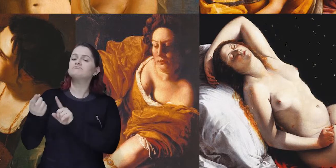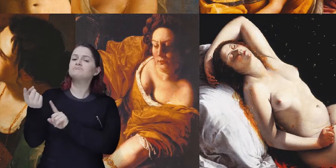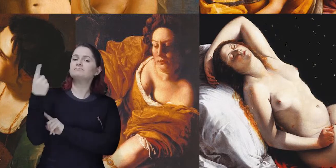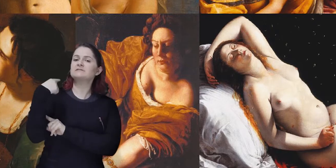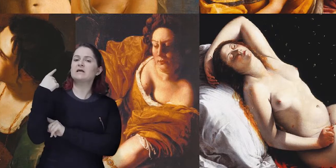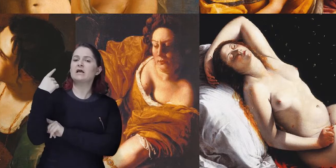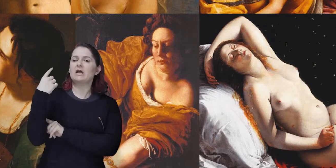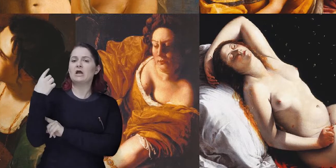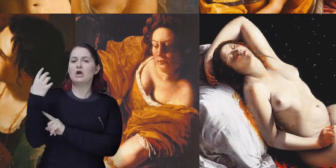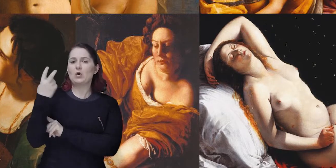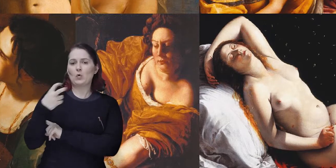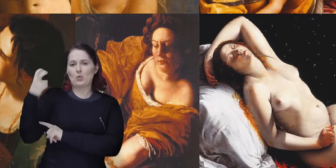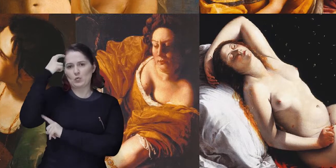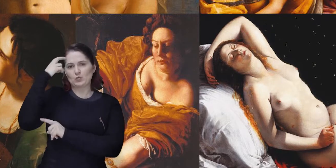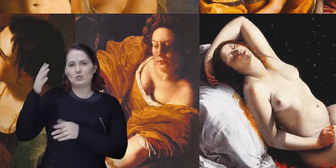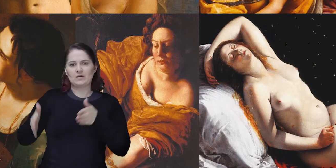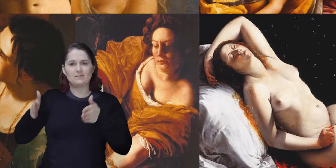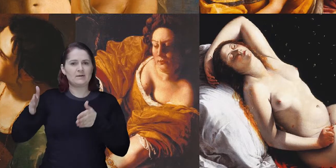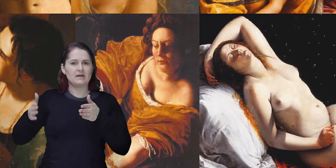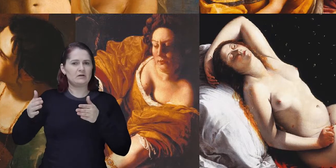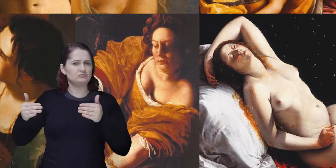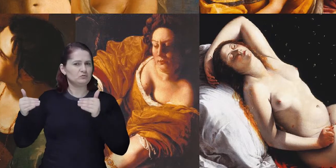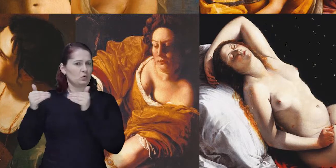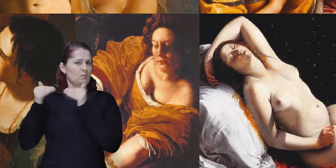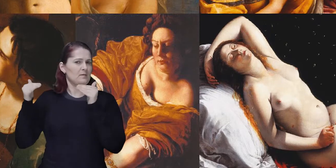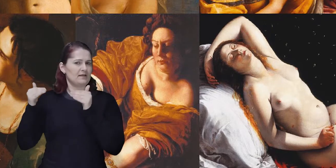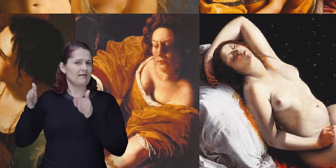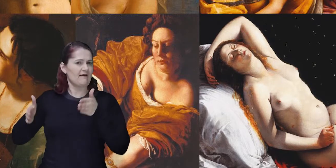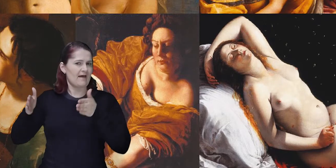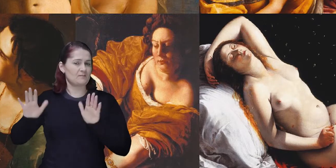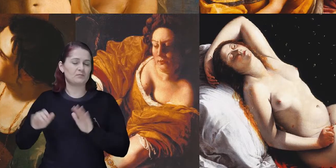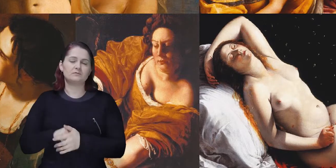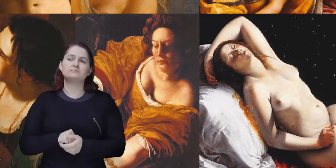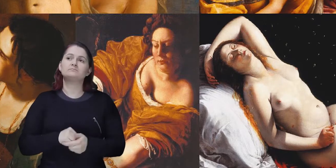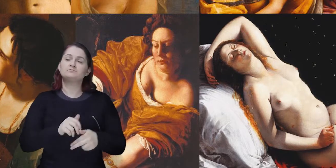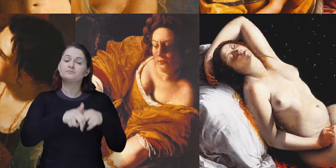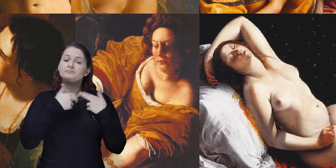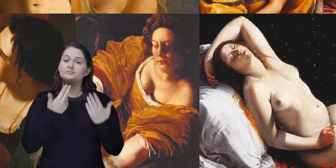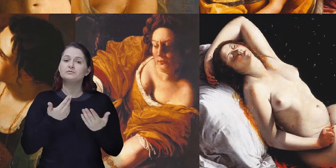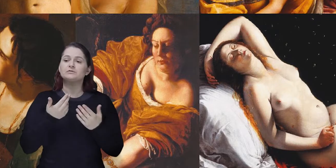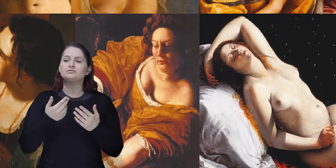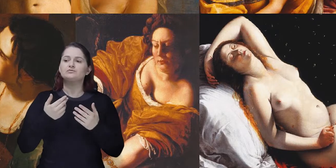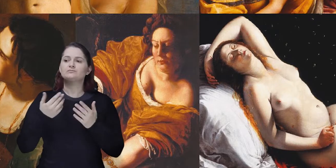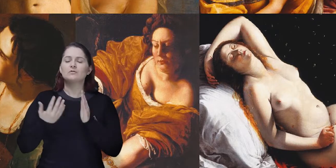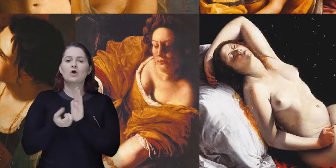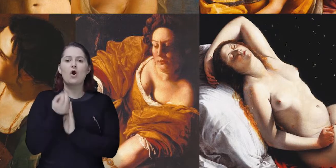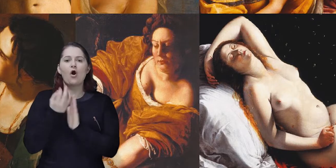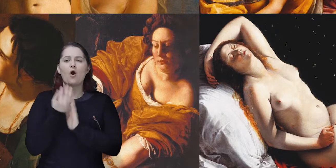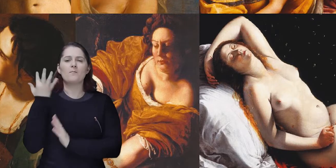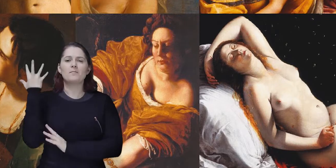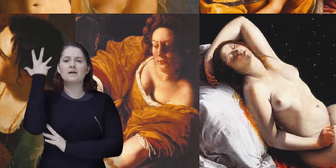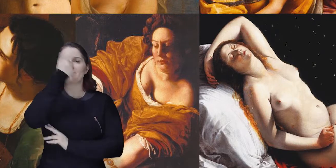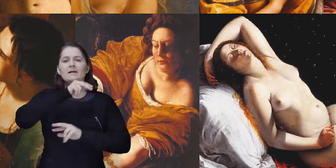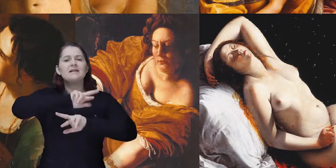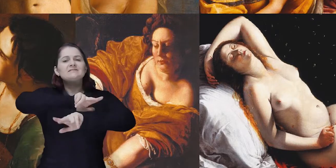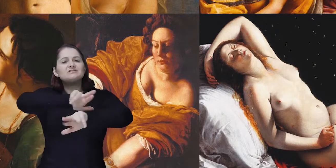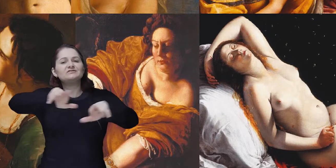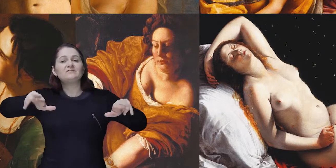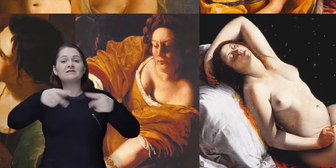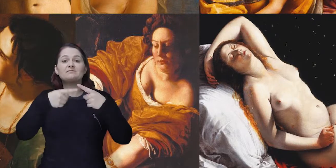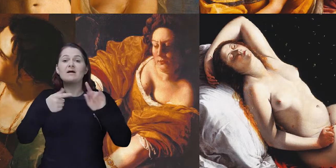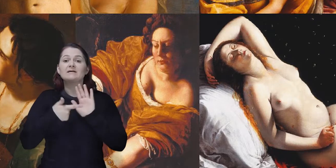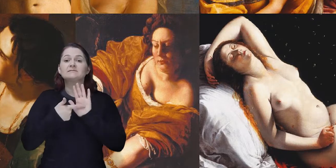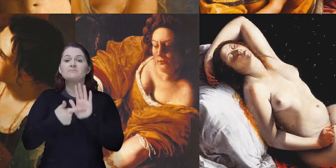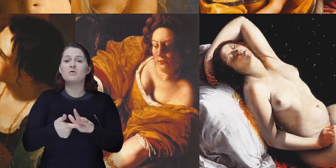noções daquilo que se esperava de uma pintura. Então, nesse sentido, são obras de distinta beleza, mas que também trazem